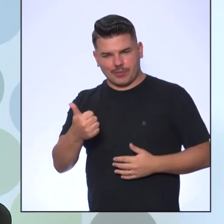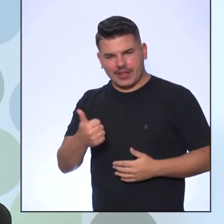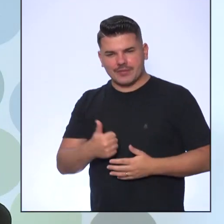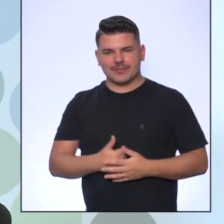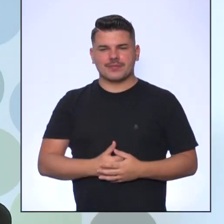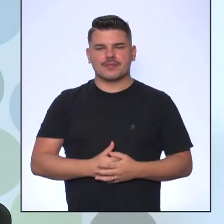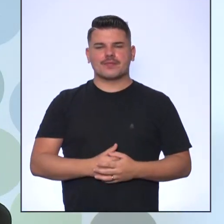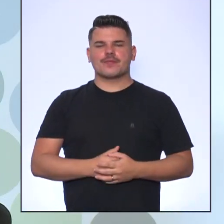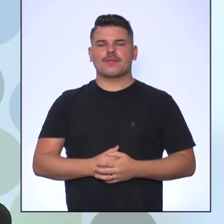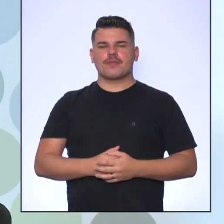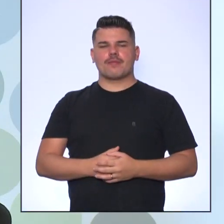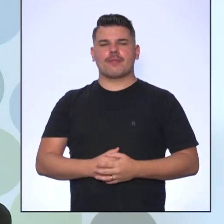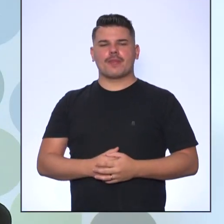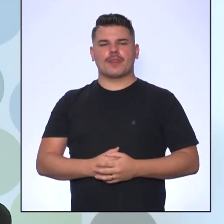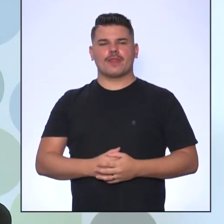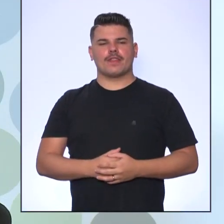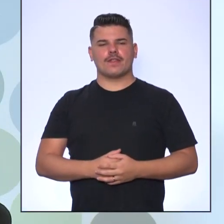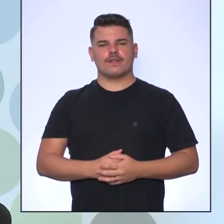gente?